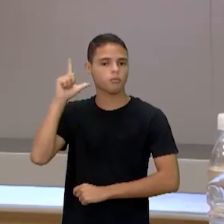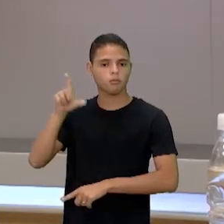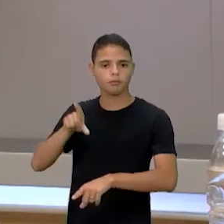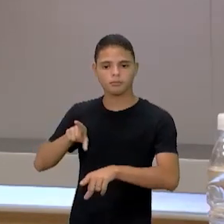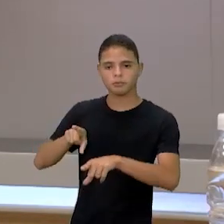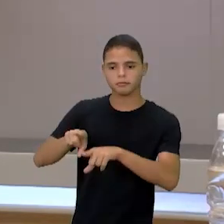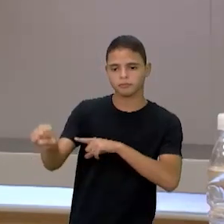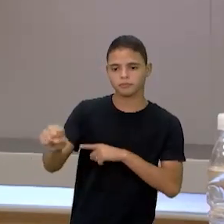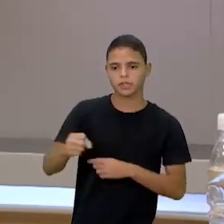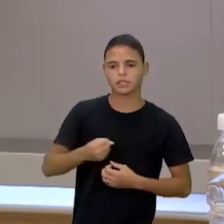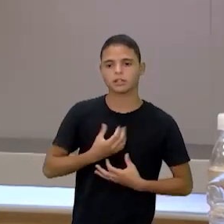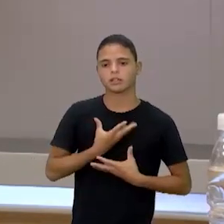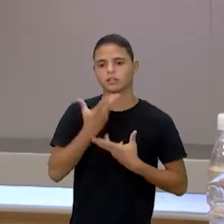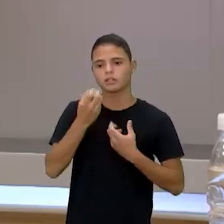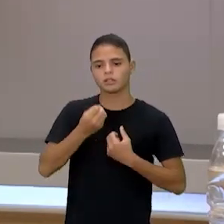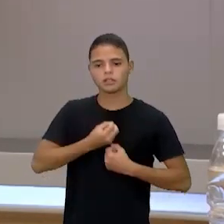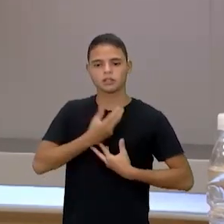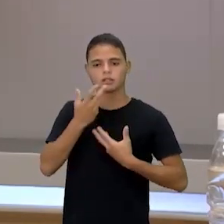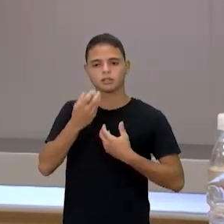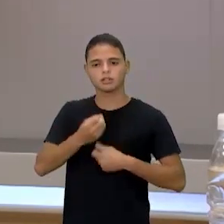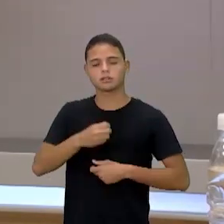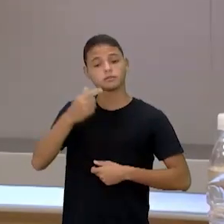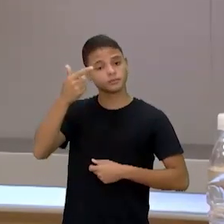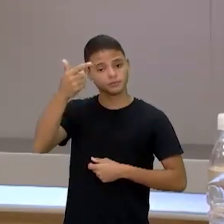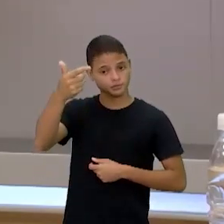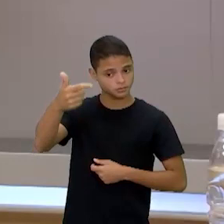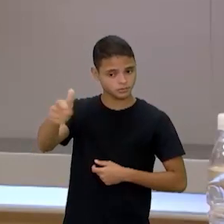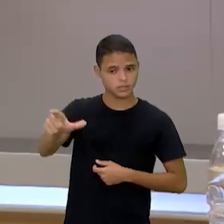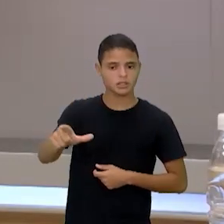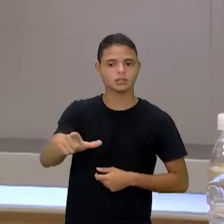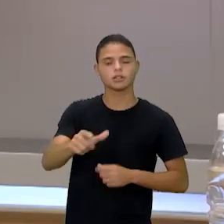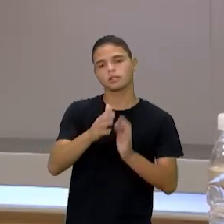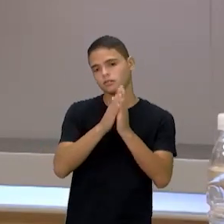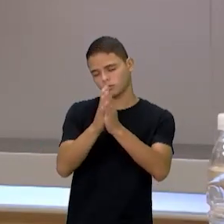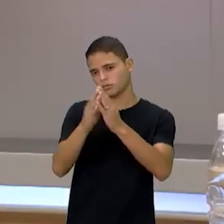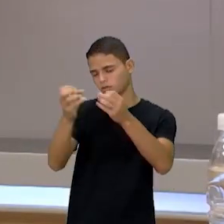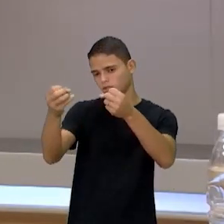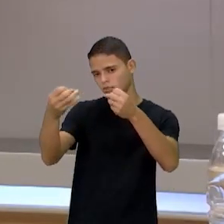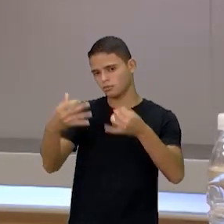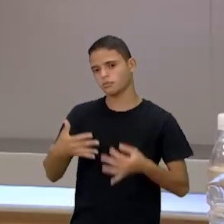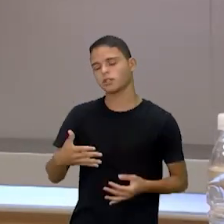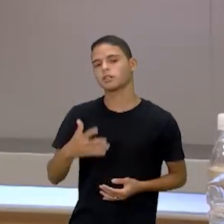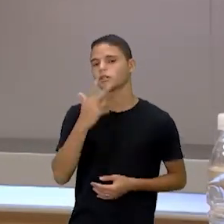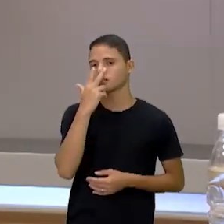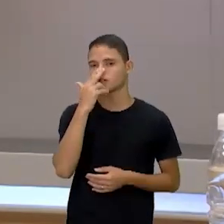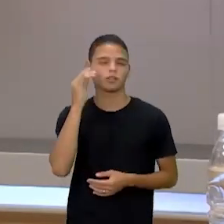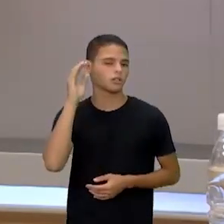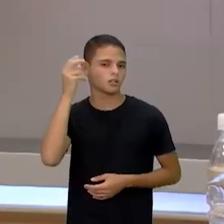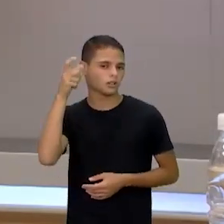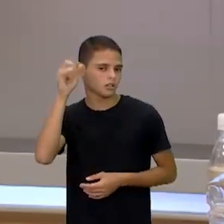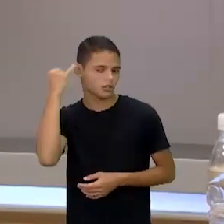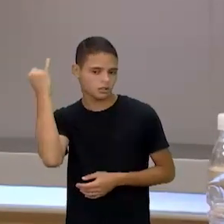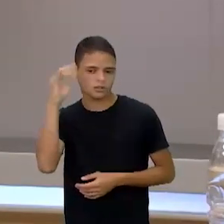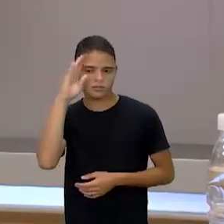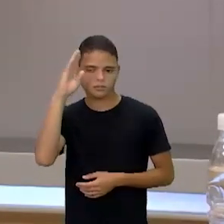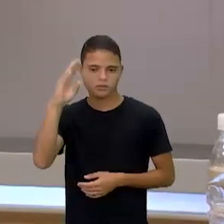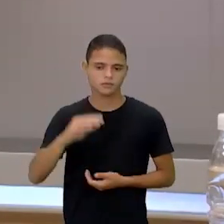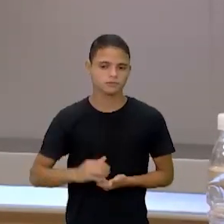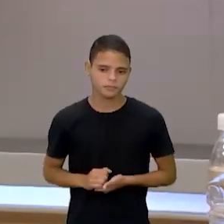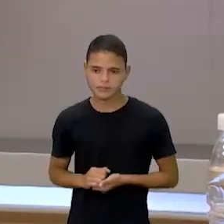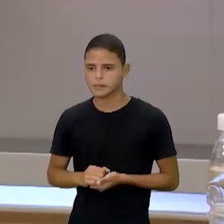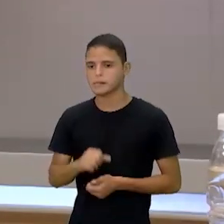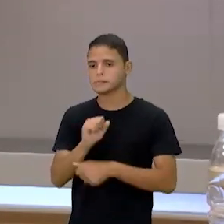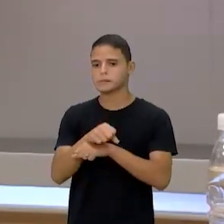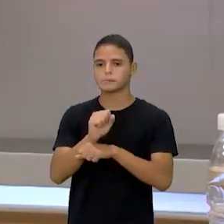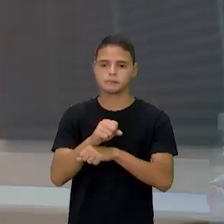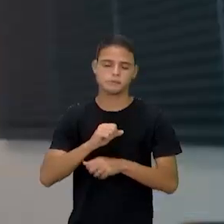acho que da poesia. Depois, em algum momento, eu queria que você comentasse sobre isso, que eu acho importante. Sim, é importante,